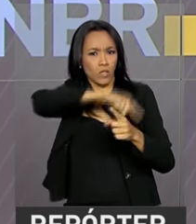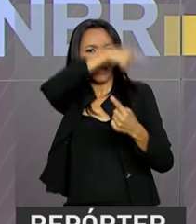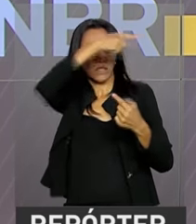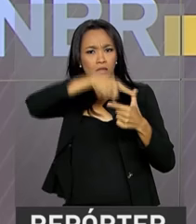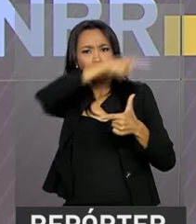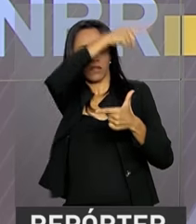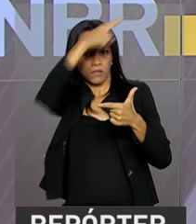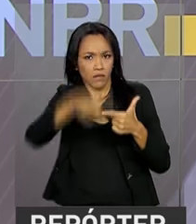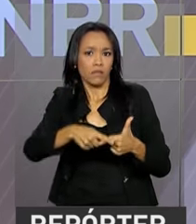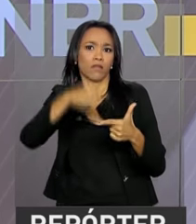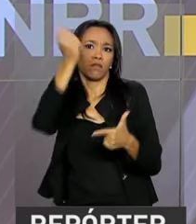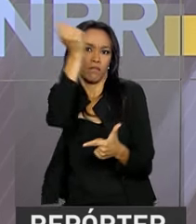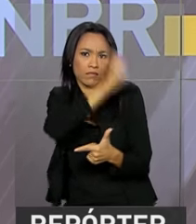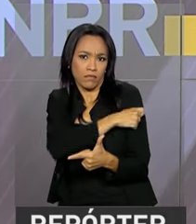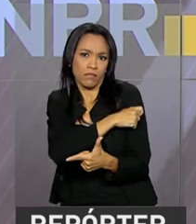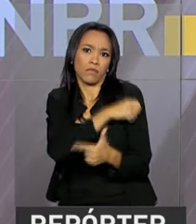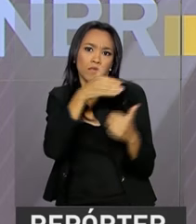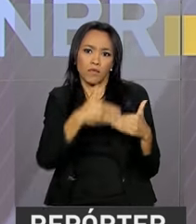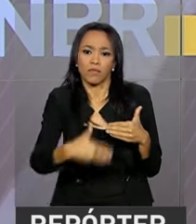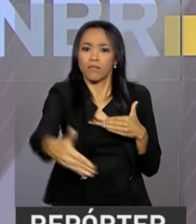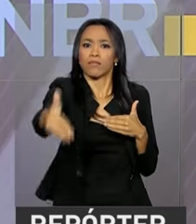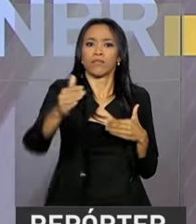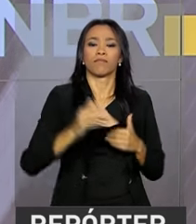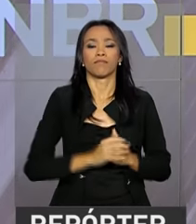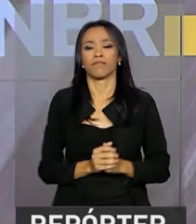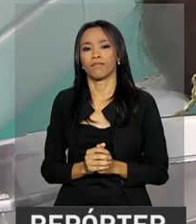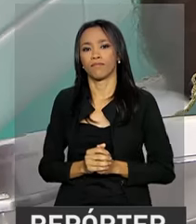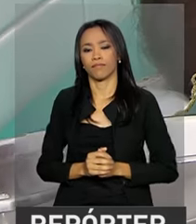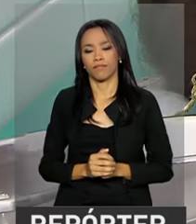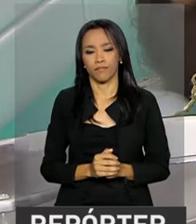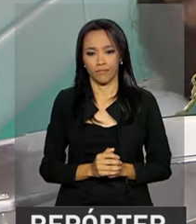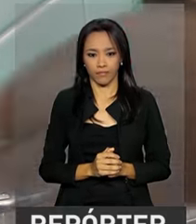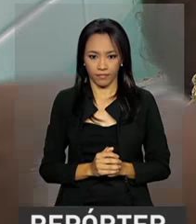contra a doença ao longo da vida